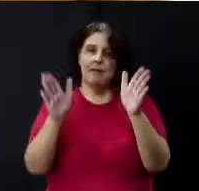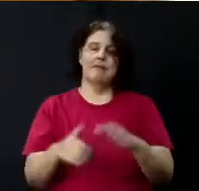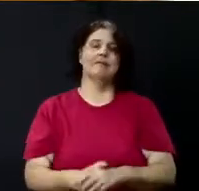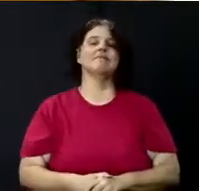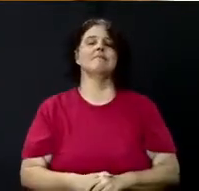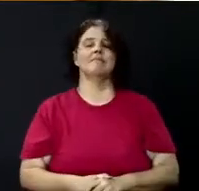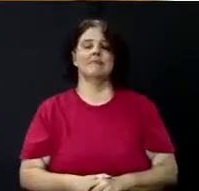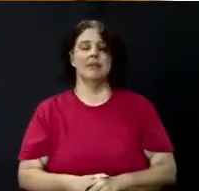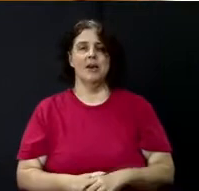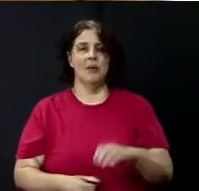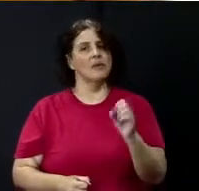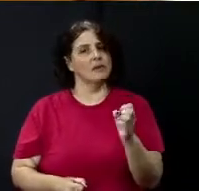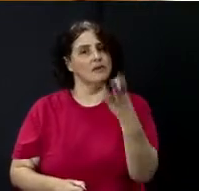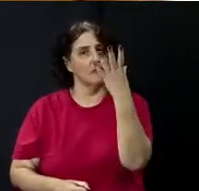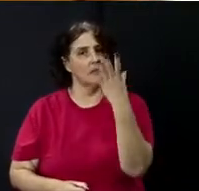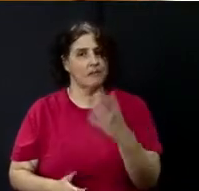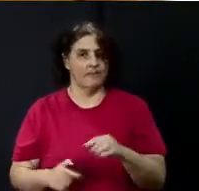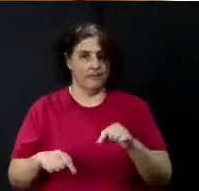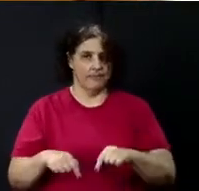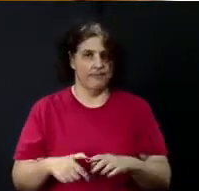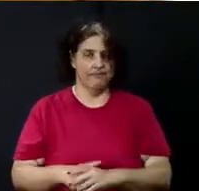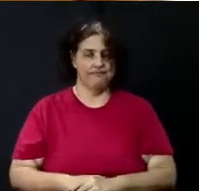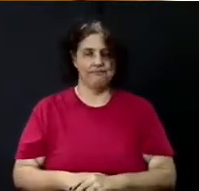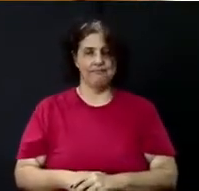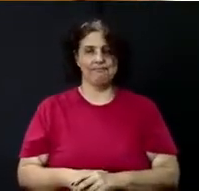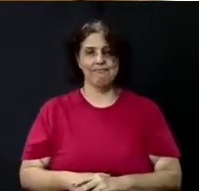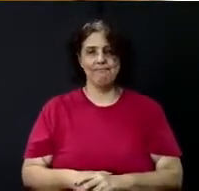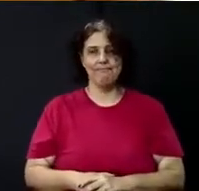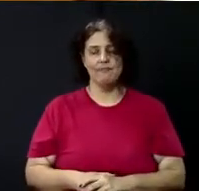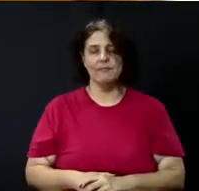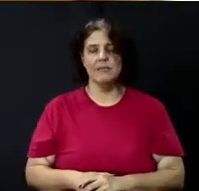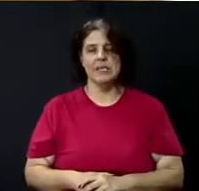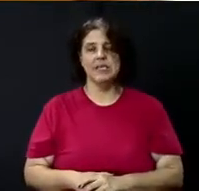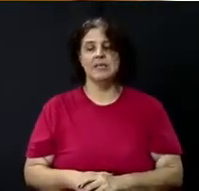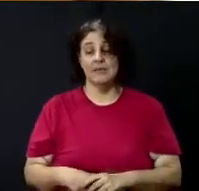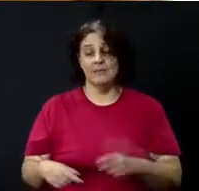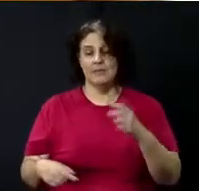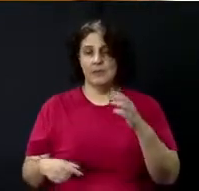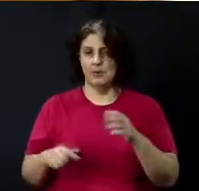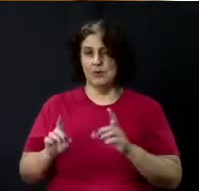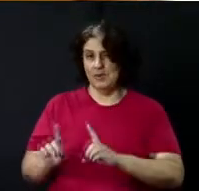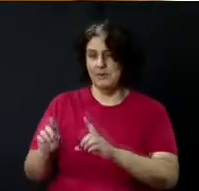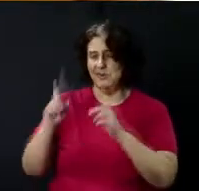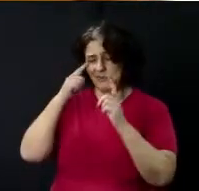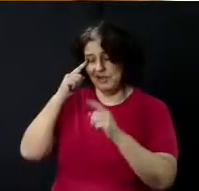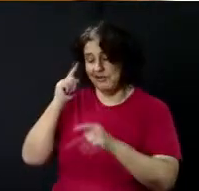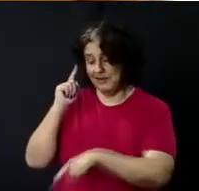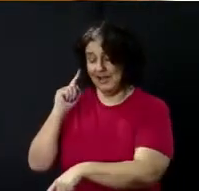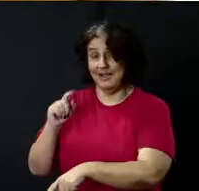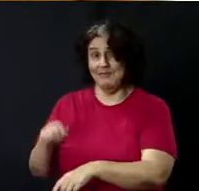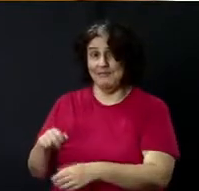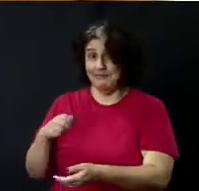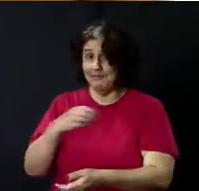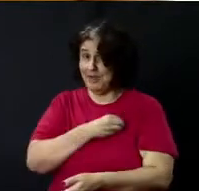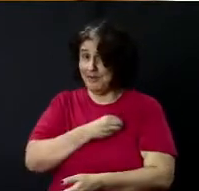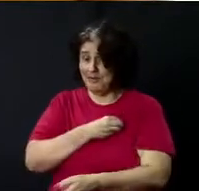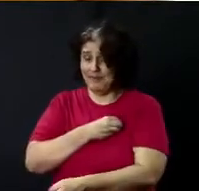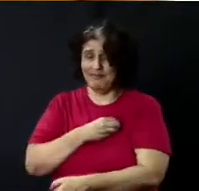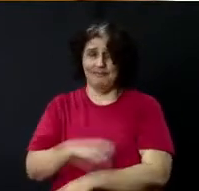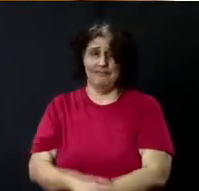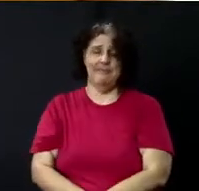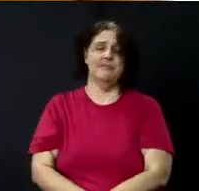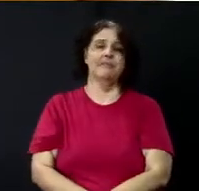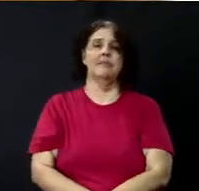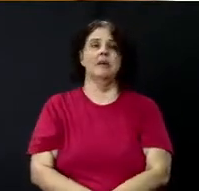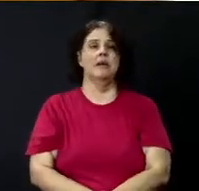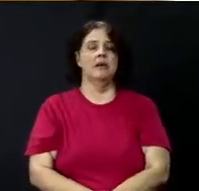acontecendo aqui. Mas eles pensam que ele pecou. E isso não acontece só aqui, nessa passagem. Os amigos de